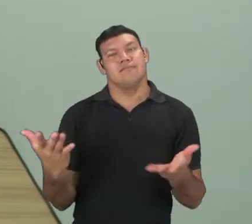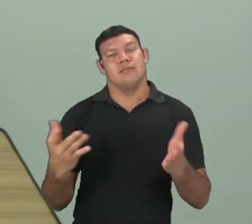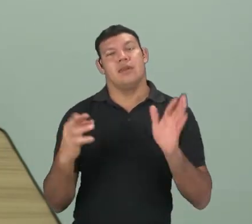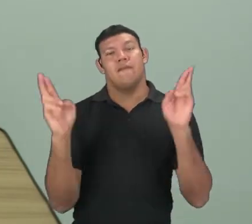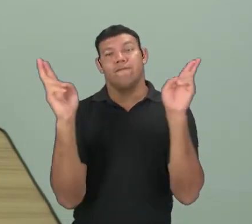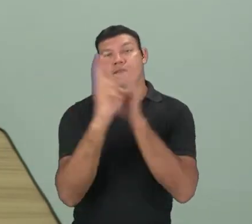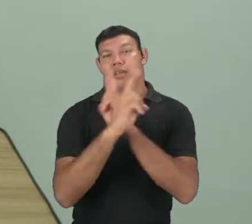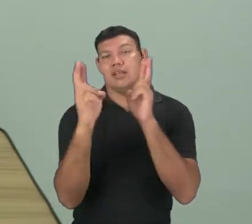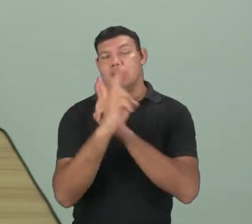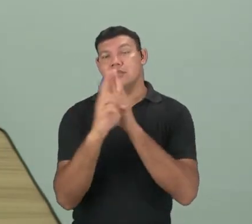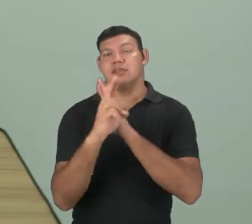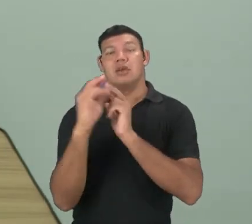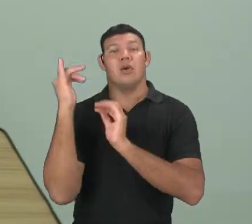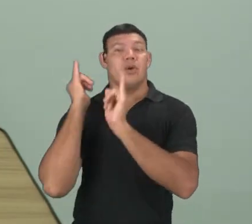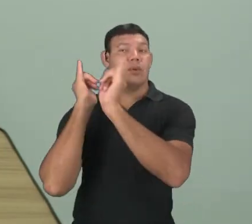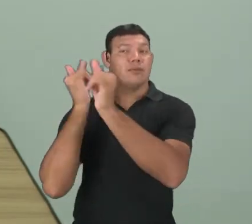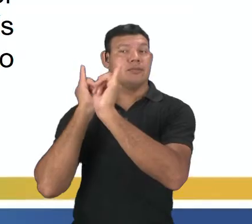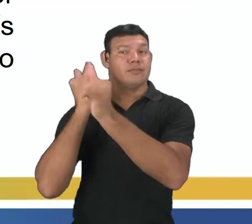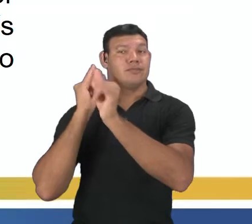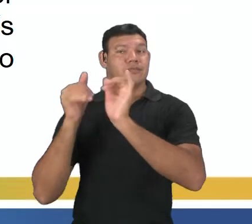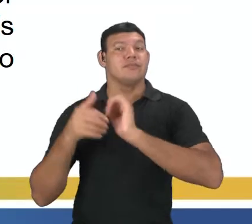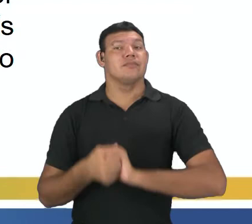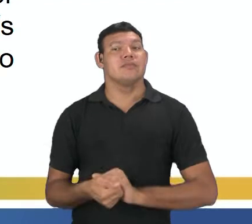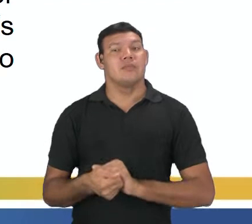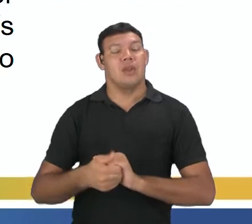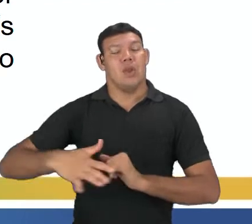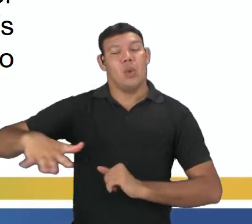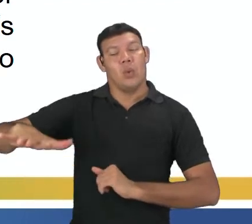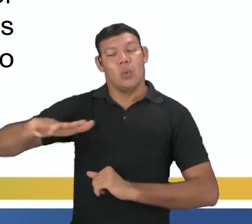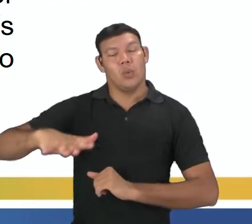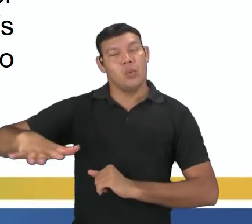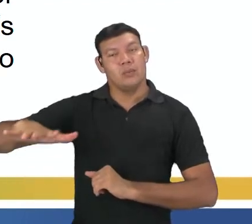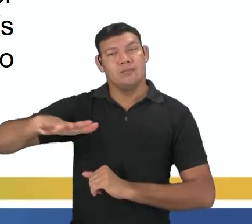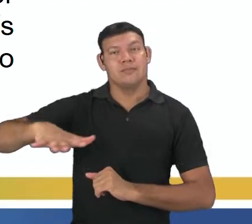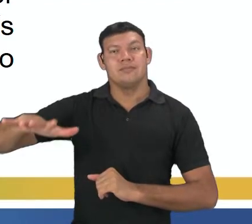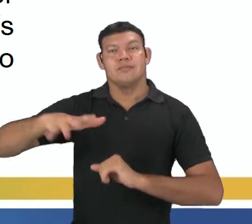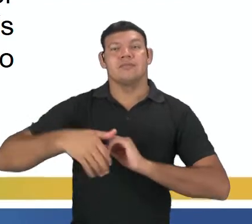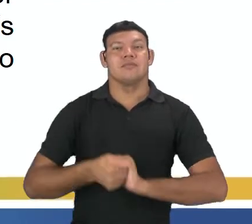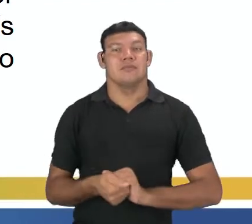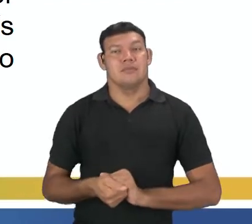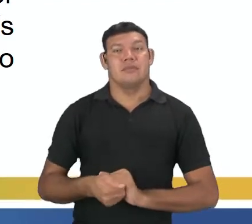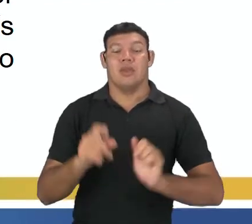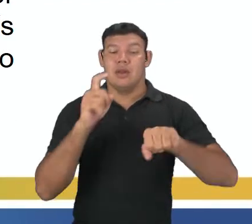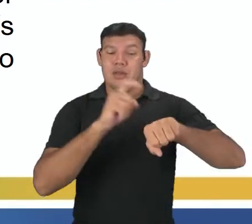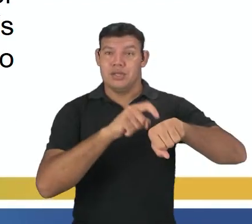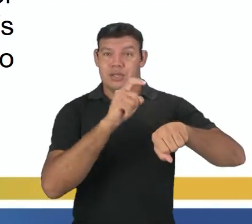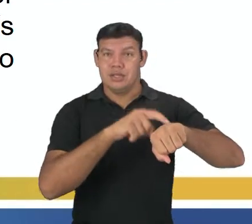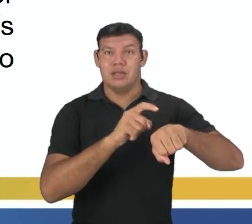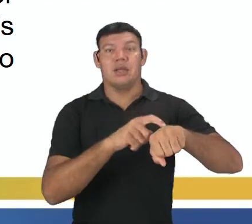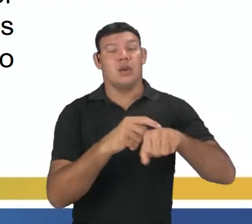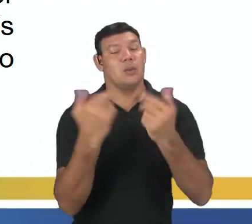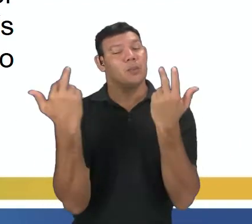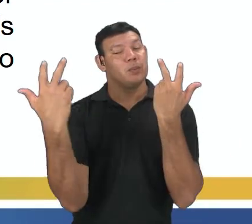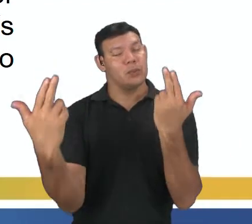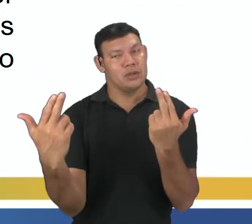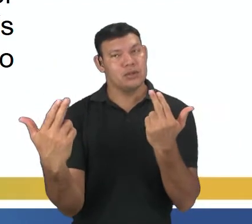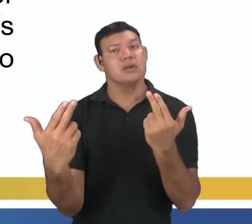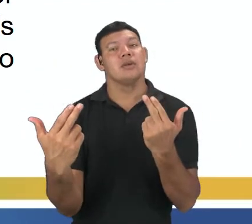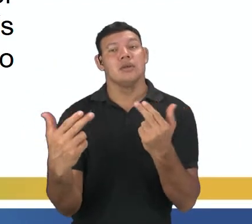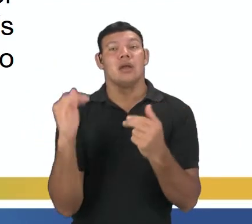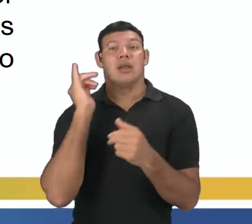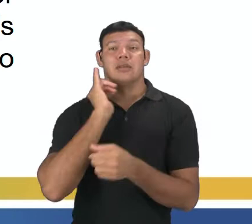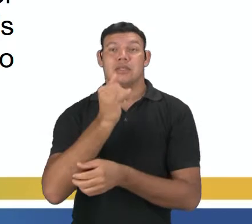fada, certinho? O espaço, Assim como o tempo, as narrativas precisam ocorrer em